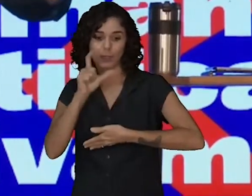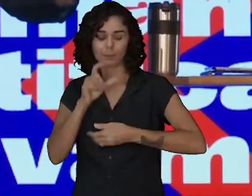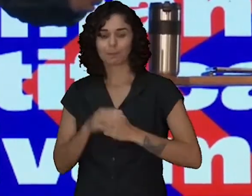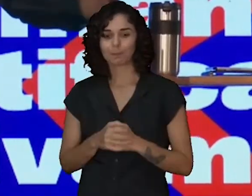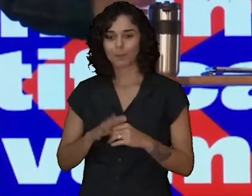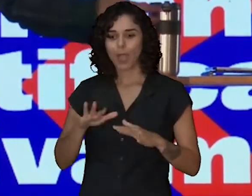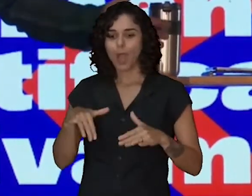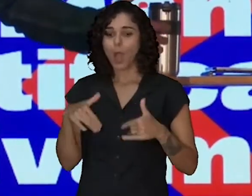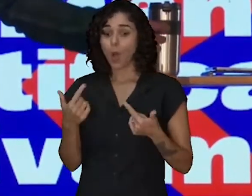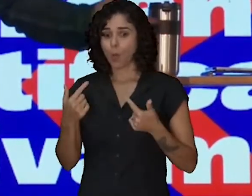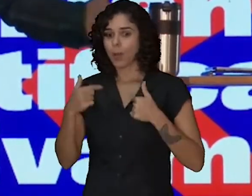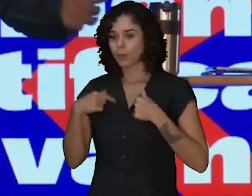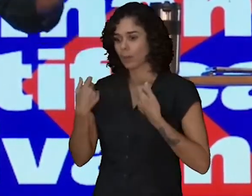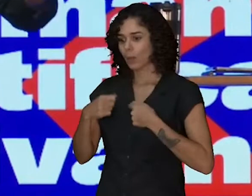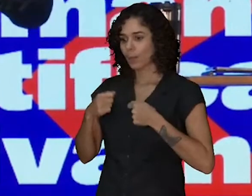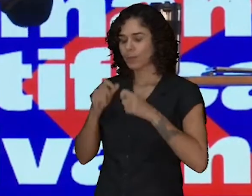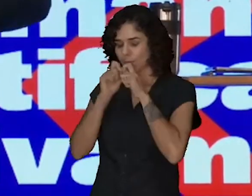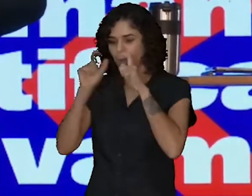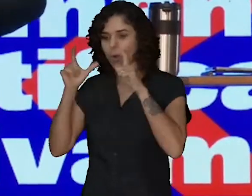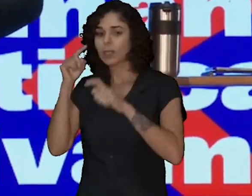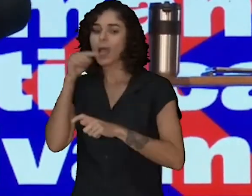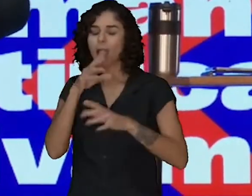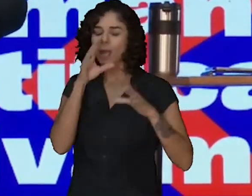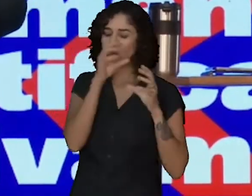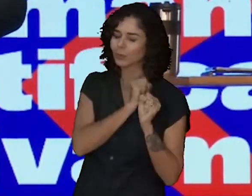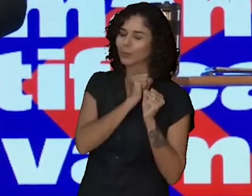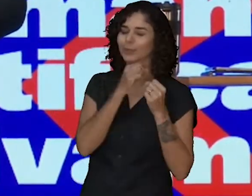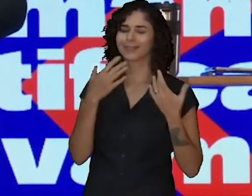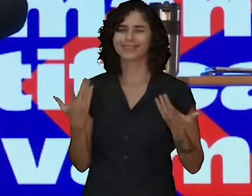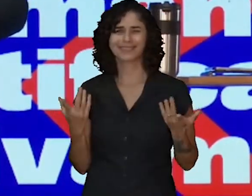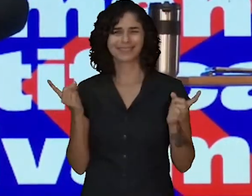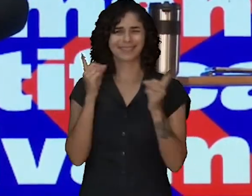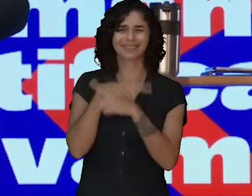acordado, a criaturinha dorme. Parece que é de pirraça.